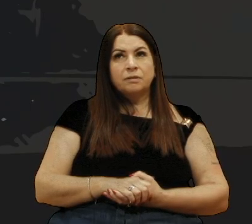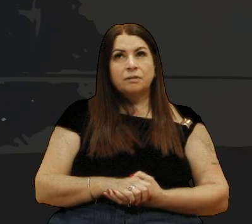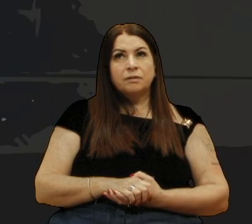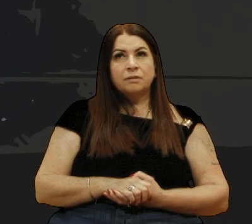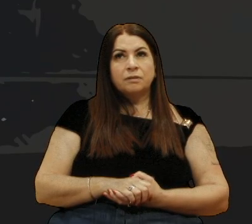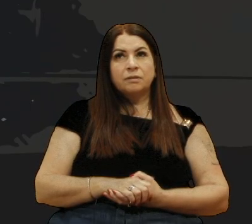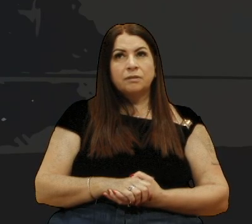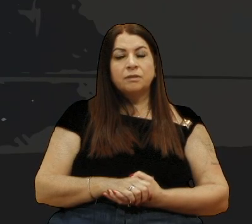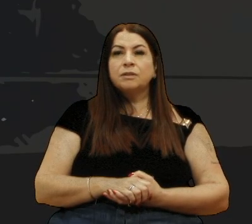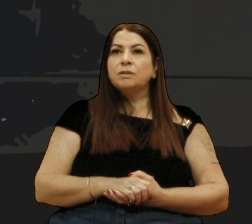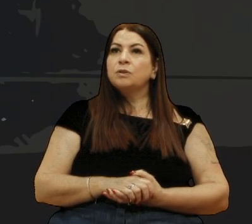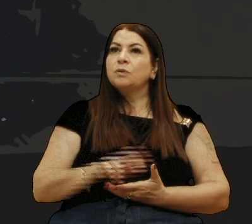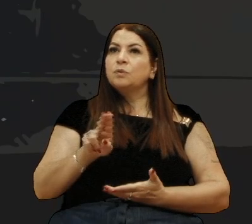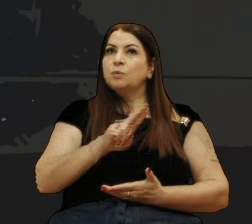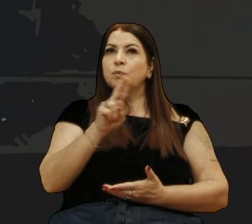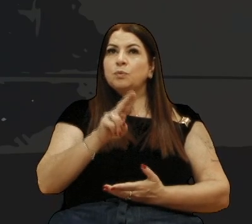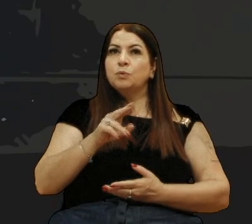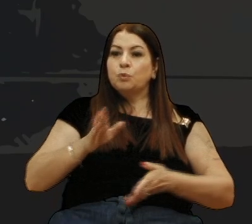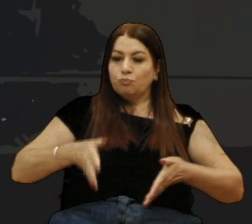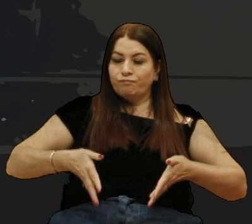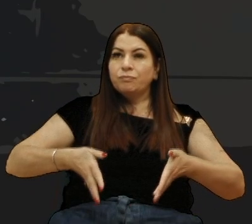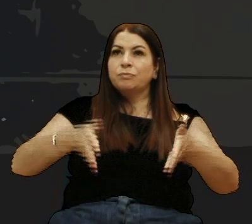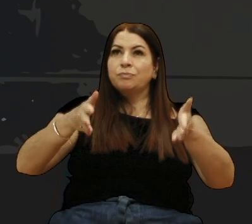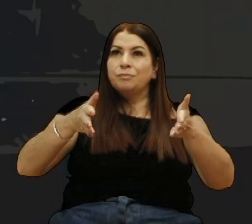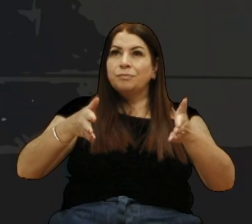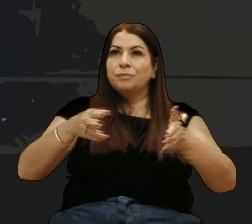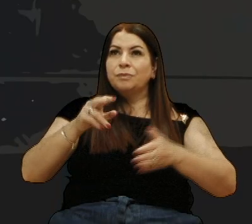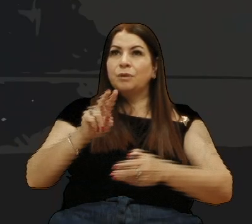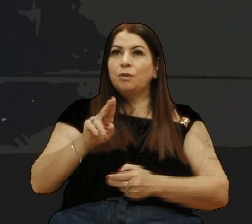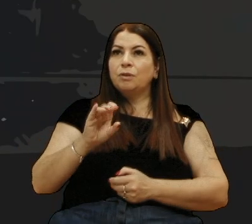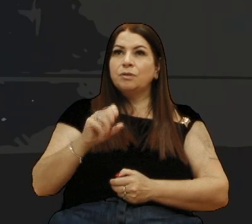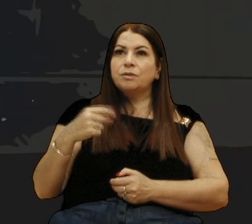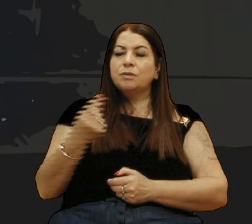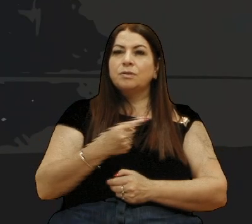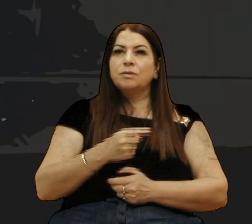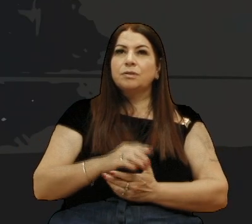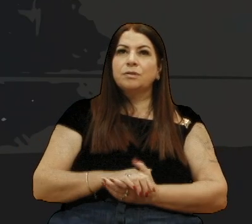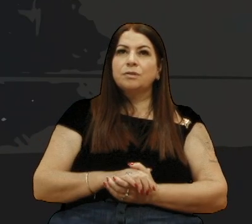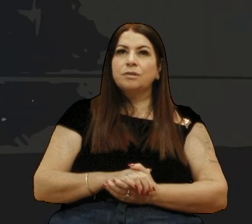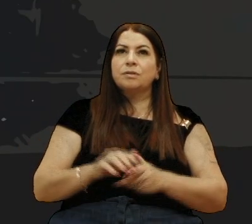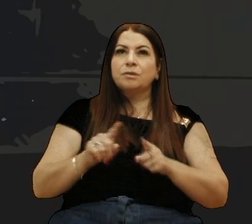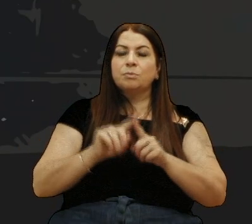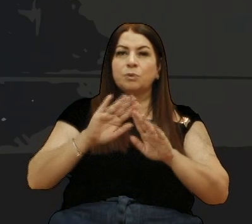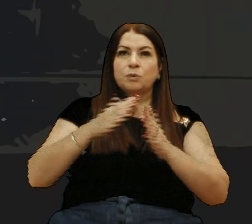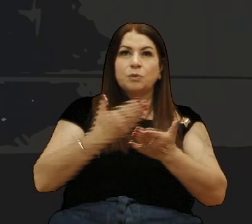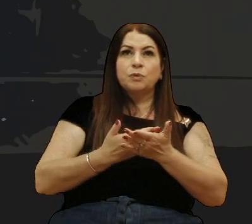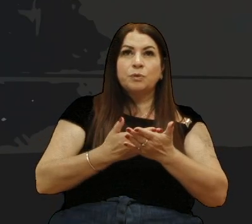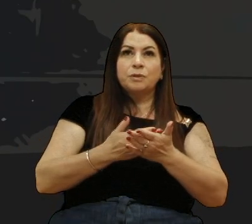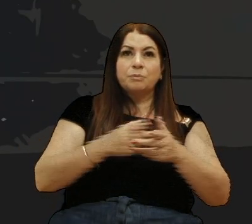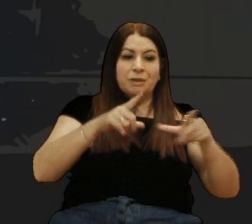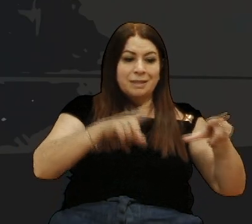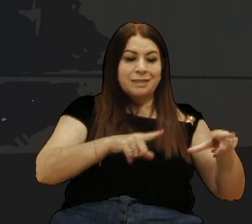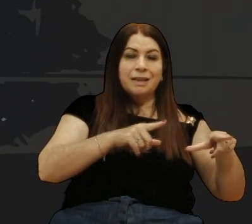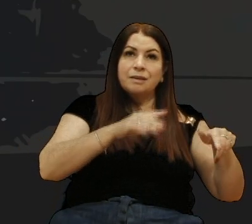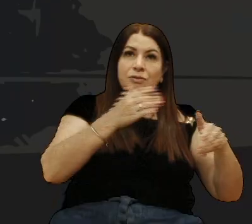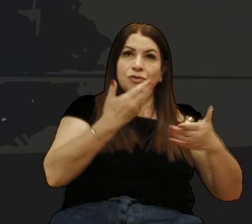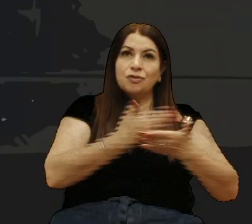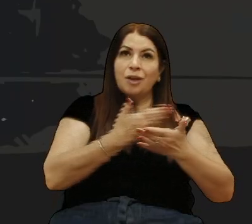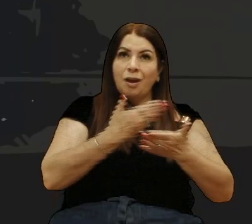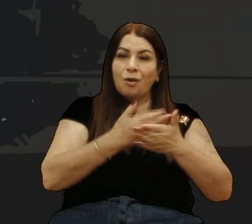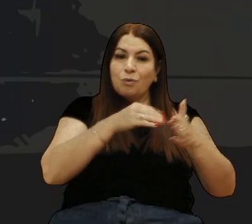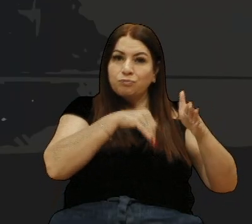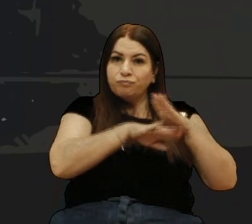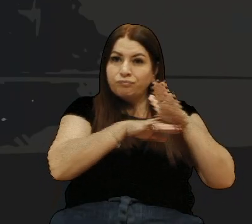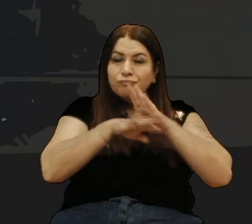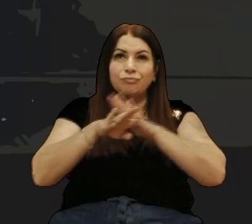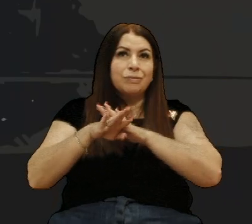Eles ocupam praticamente o corredor inteiro da UBS, aqueles entulhos, assim como nas escolas ocupam salas de aula lá e